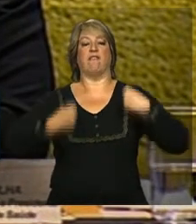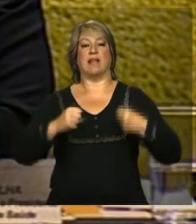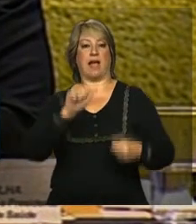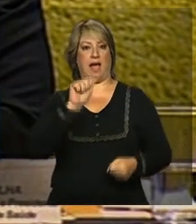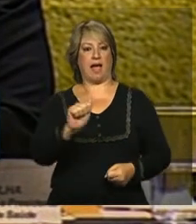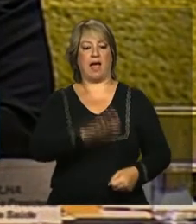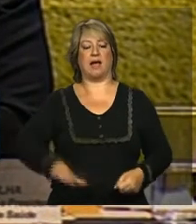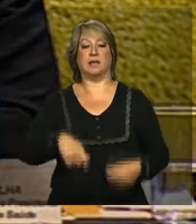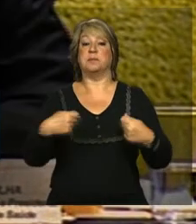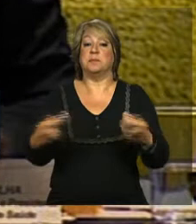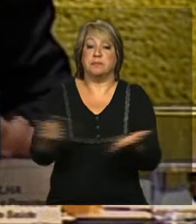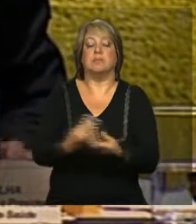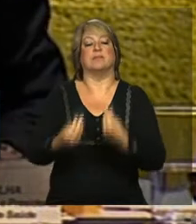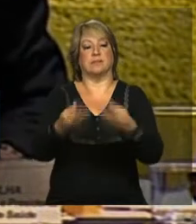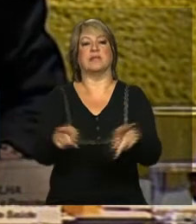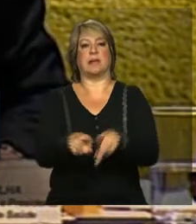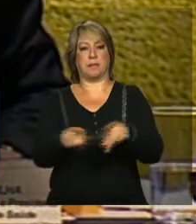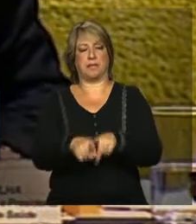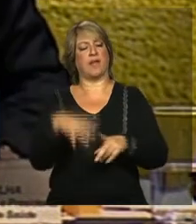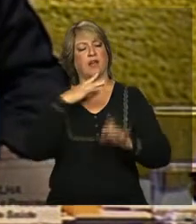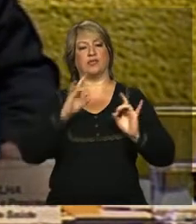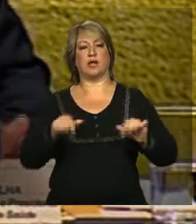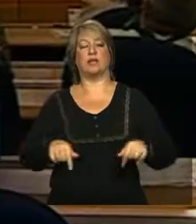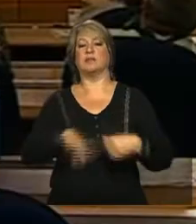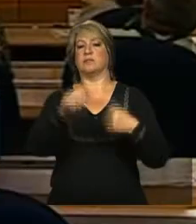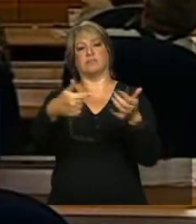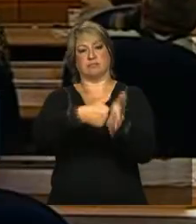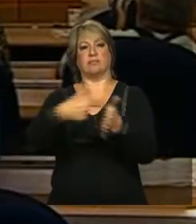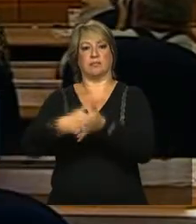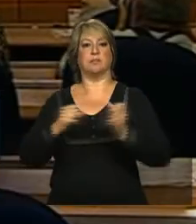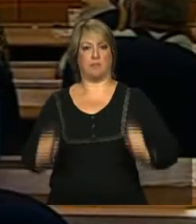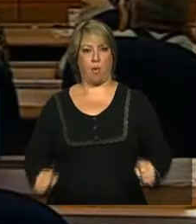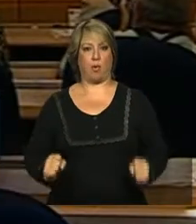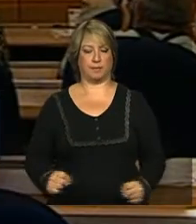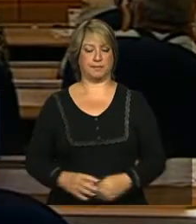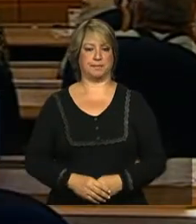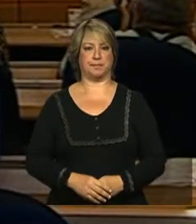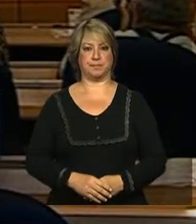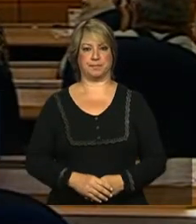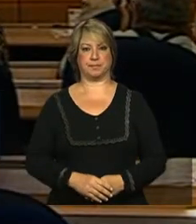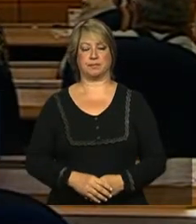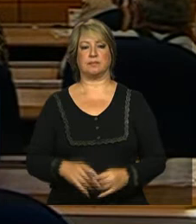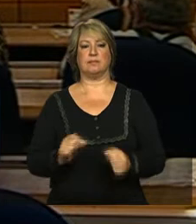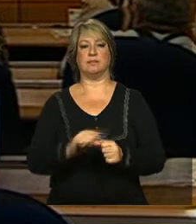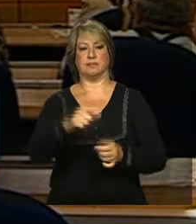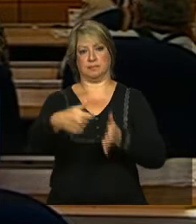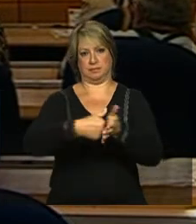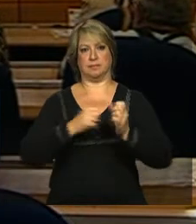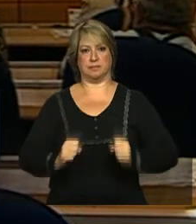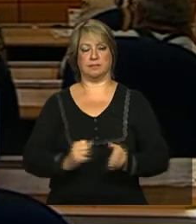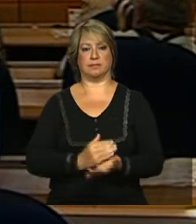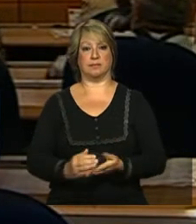administrada as crianças que precisarão tomar acho que é isso e abrir para as perguntas vão fazer a rir é que mesmo isso vai fazer fazer